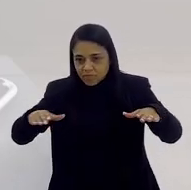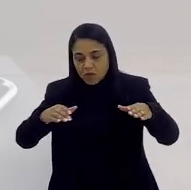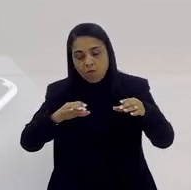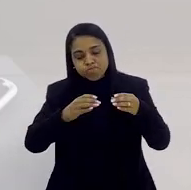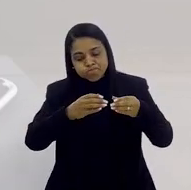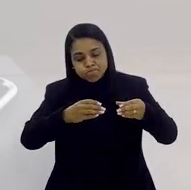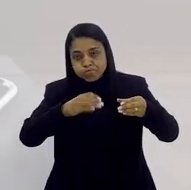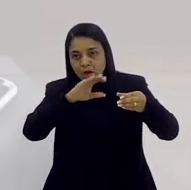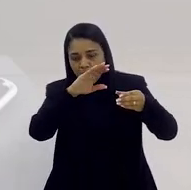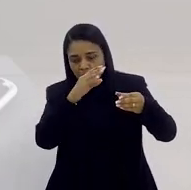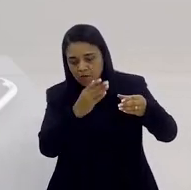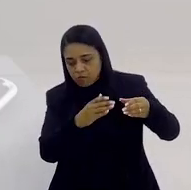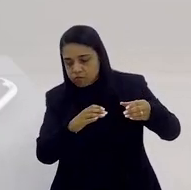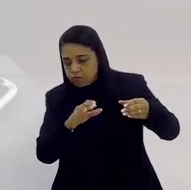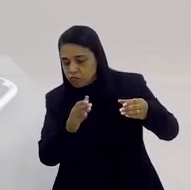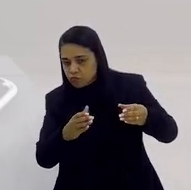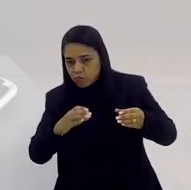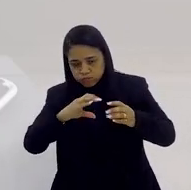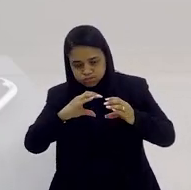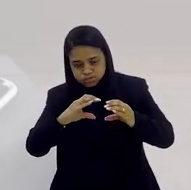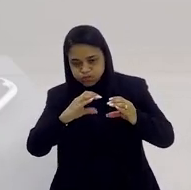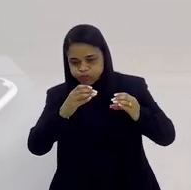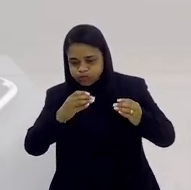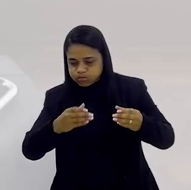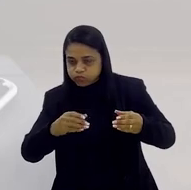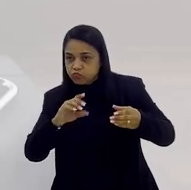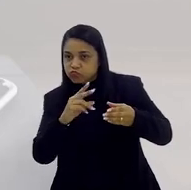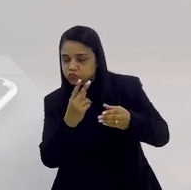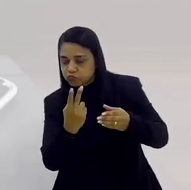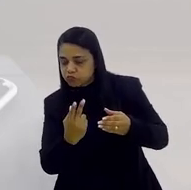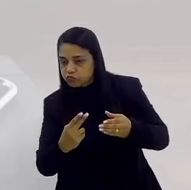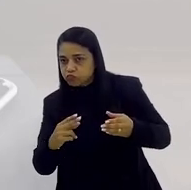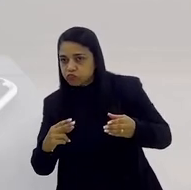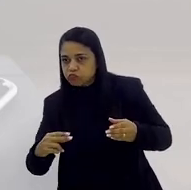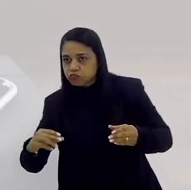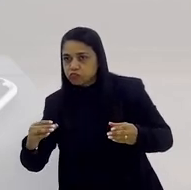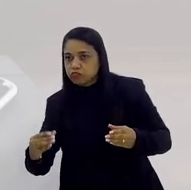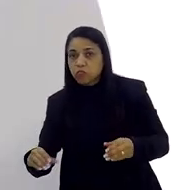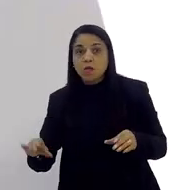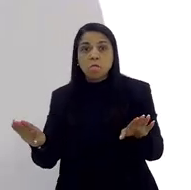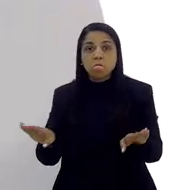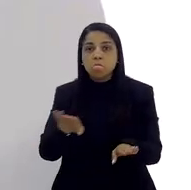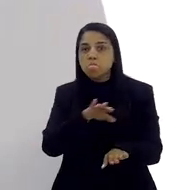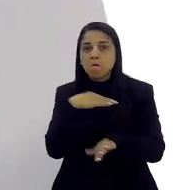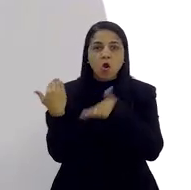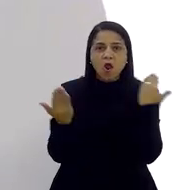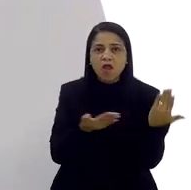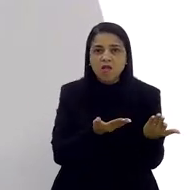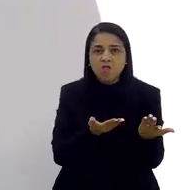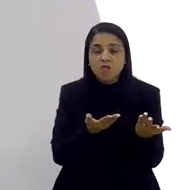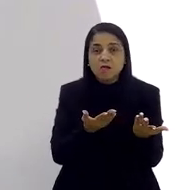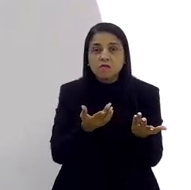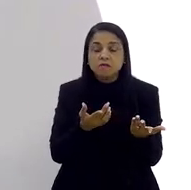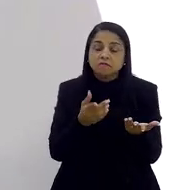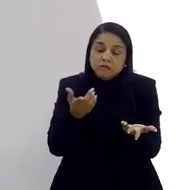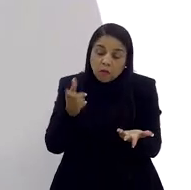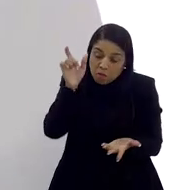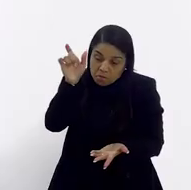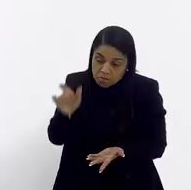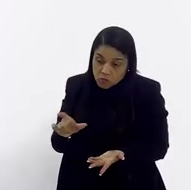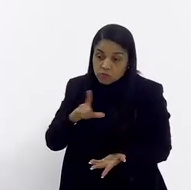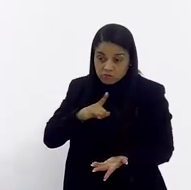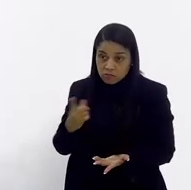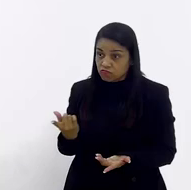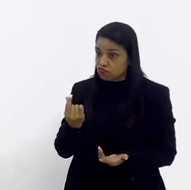que vai morrer eu acho que tem muita a ver porque a pessoa tem tanto dinheiro e ela não sabe mais o que faz mas